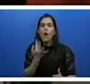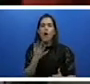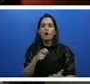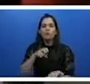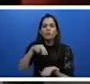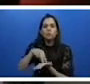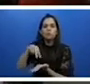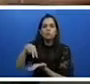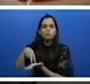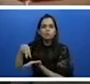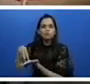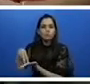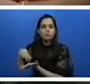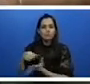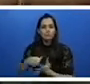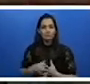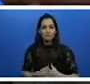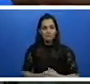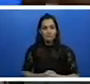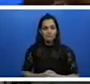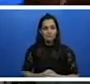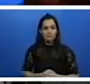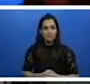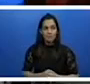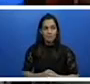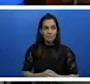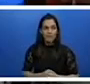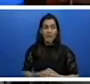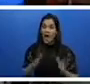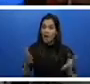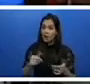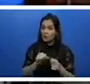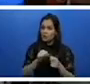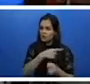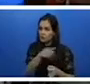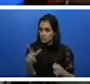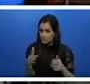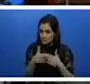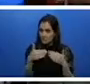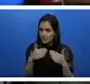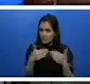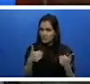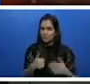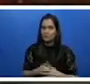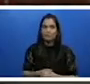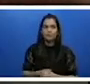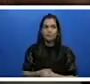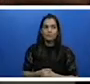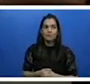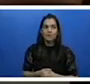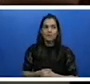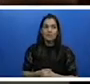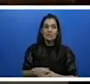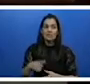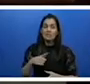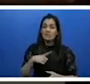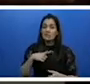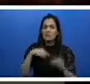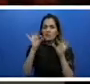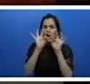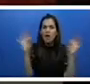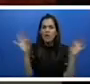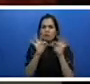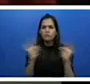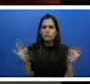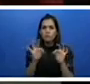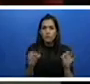em quanto. Faça o que se pede a partir das observações nas retas. Temos 3 retas aqui,